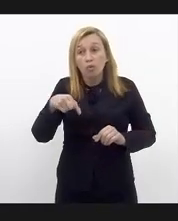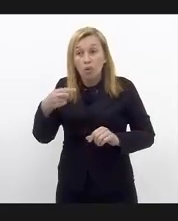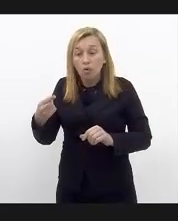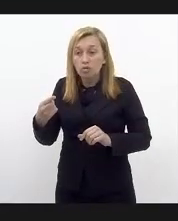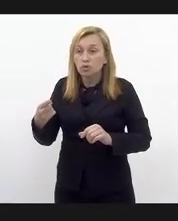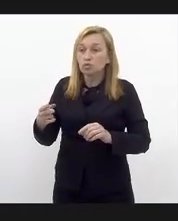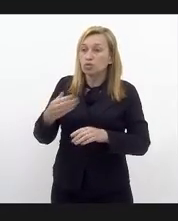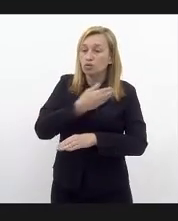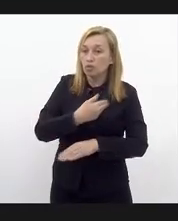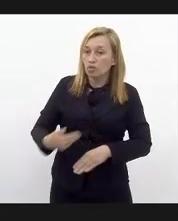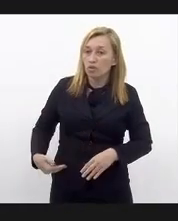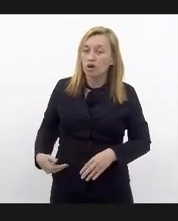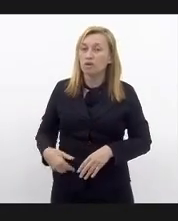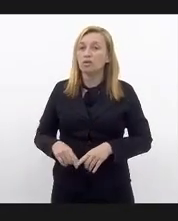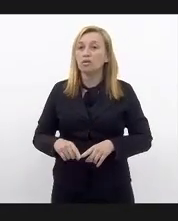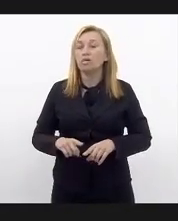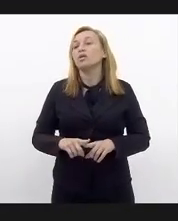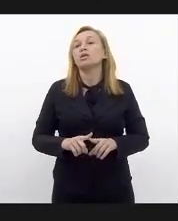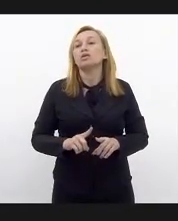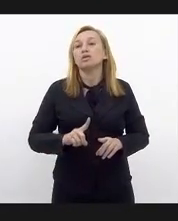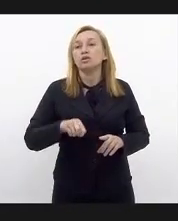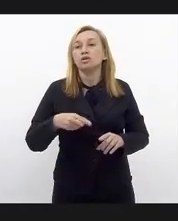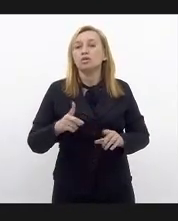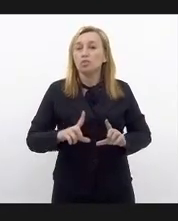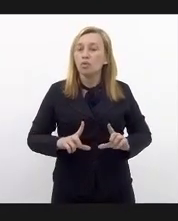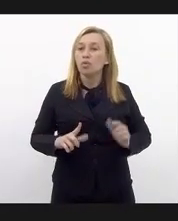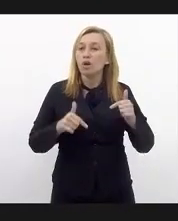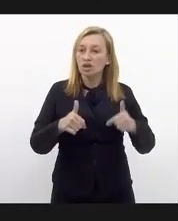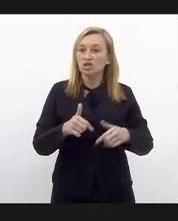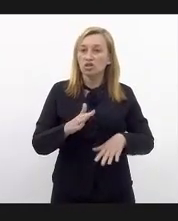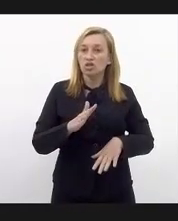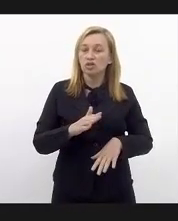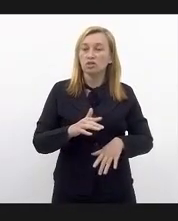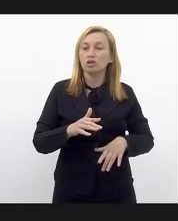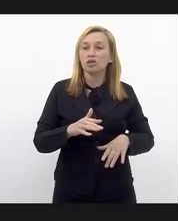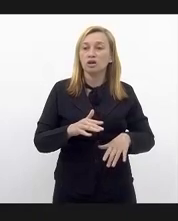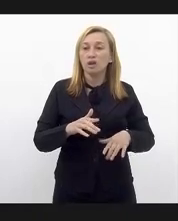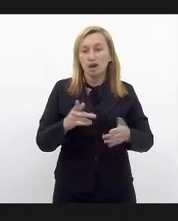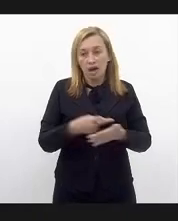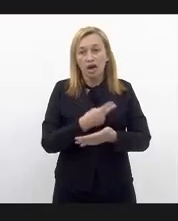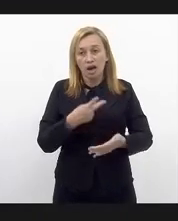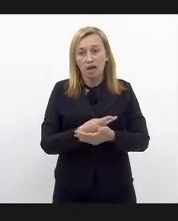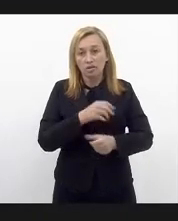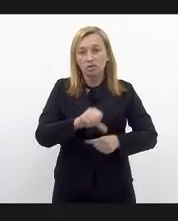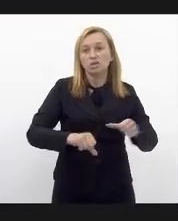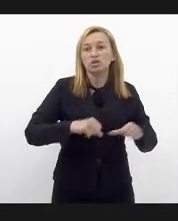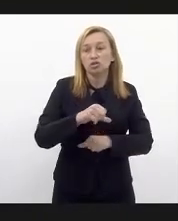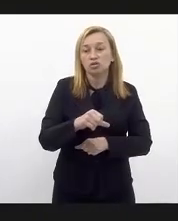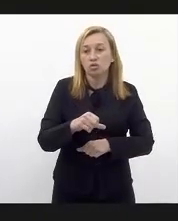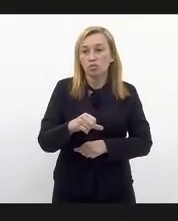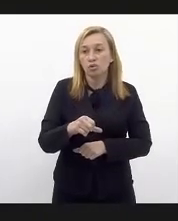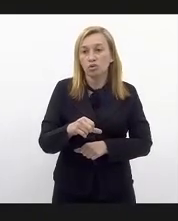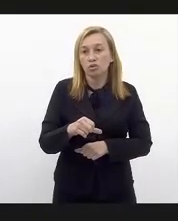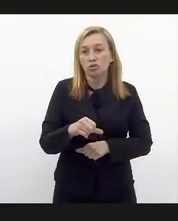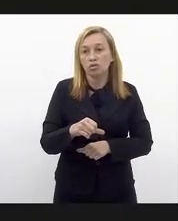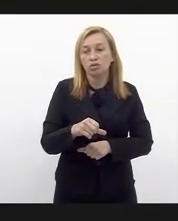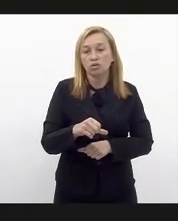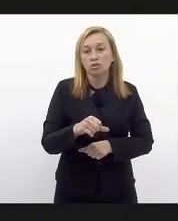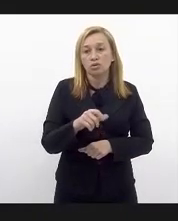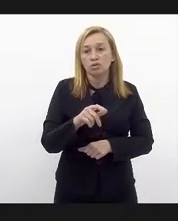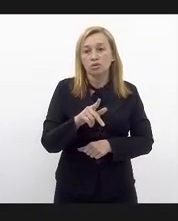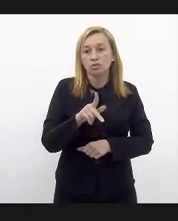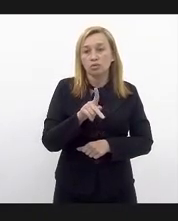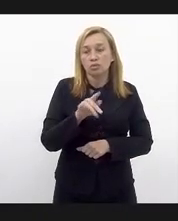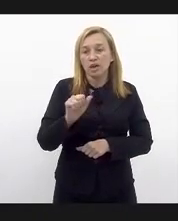não foi por isso né mas também ações mal sucedidas que acabaram se transformando num passivo